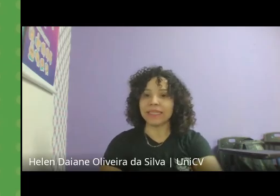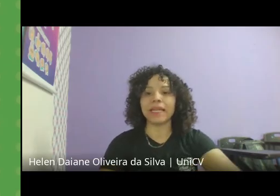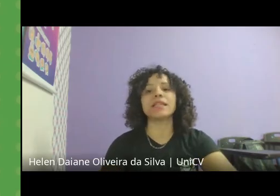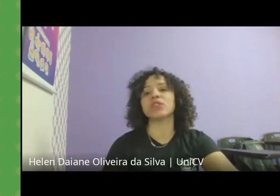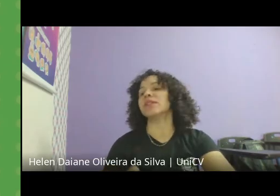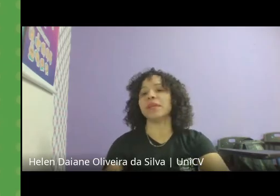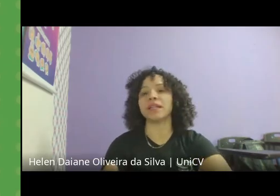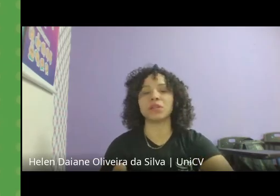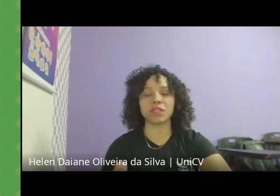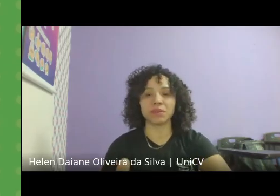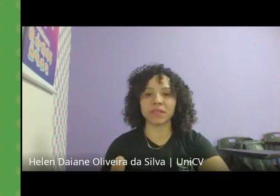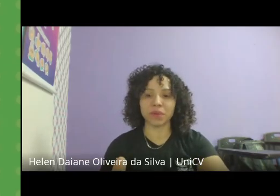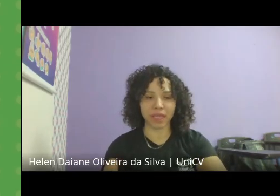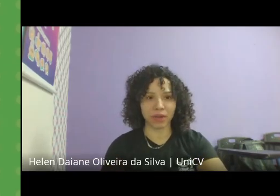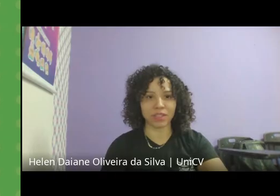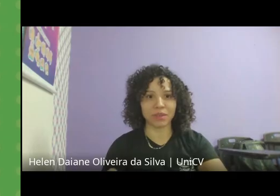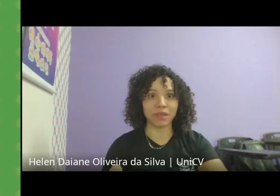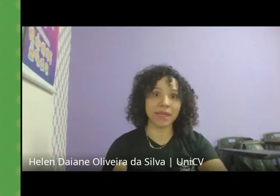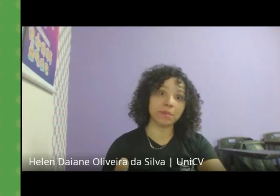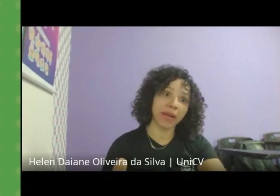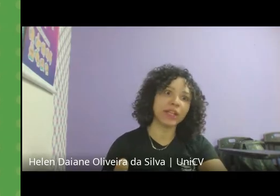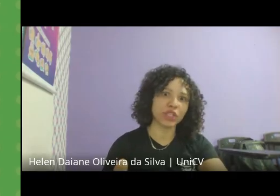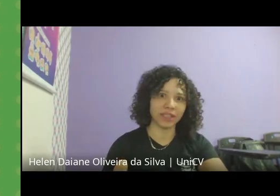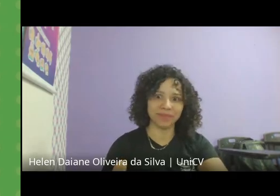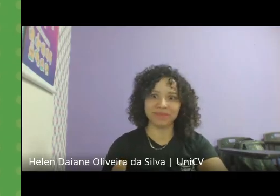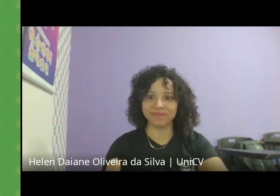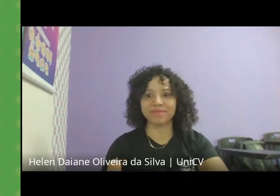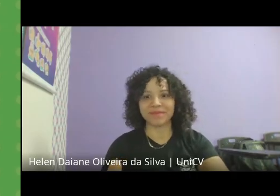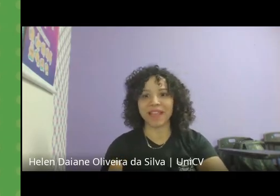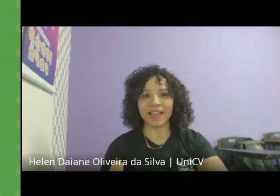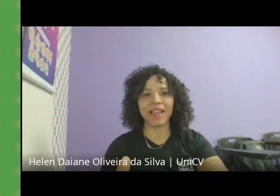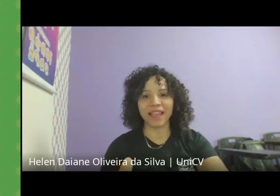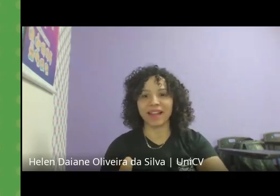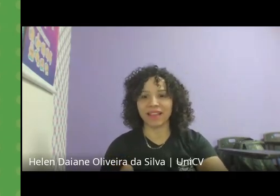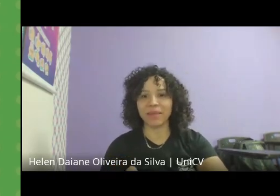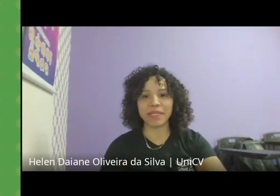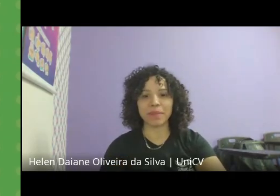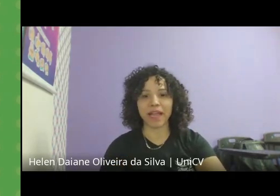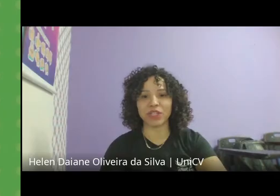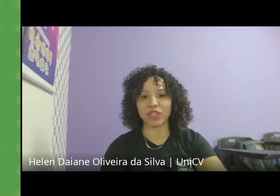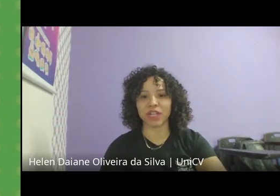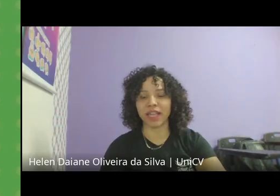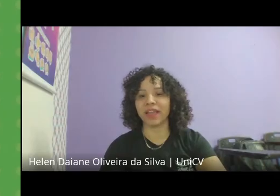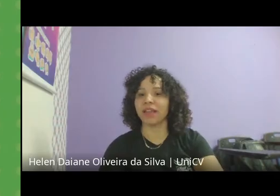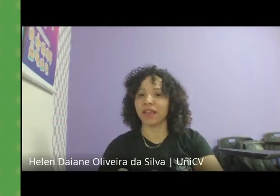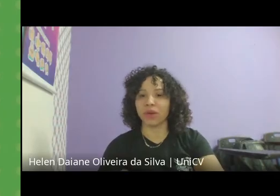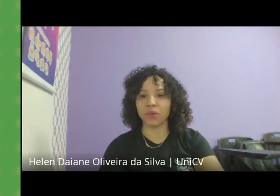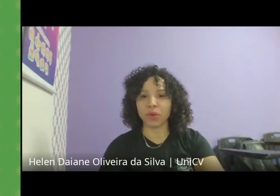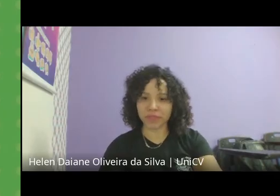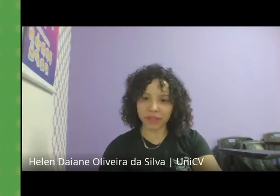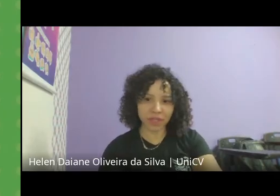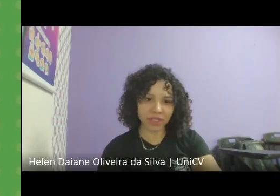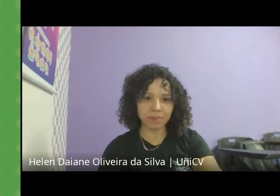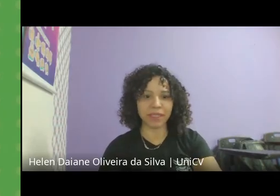E aqui nessas disciplinas nós vamos ter o quê? Nós vamos ter mais prática, né? Ela tem mais prática, já é